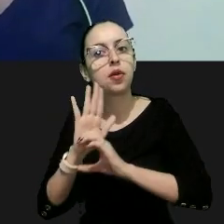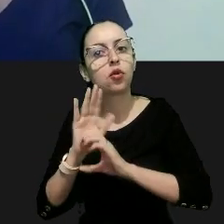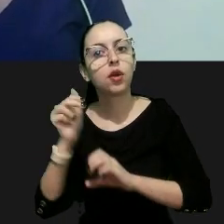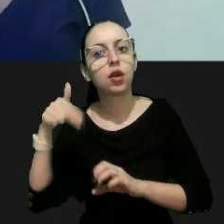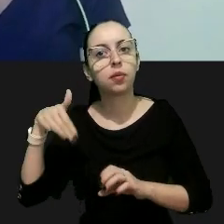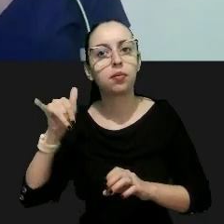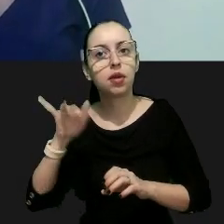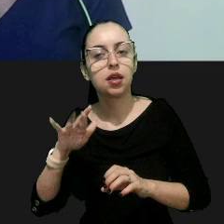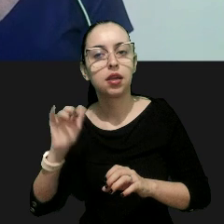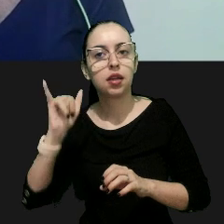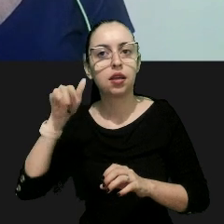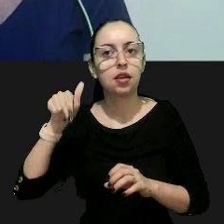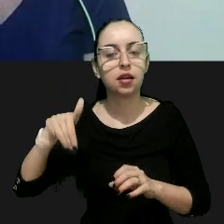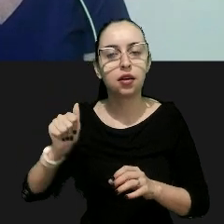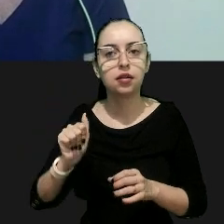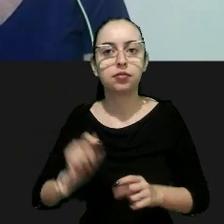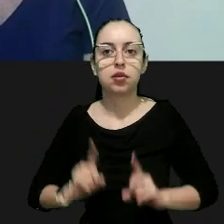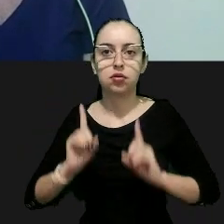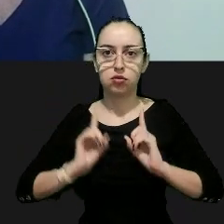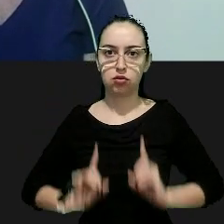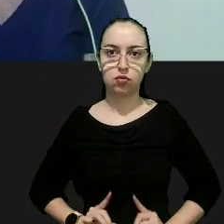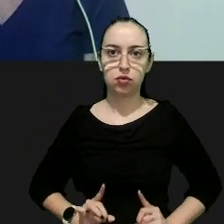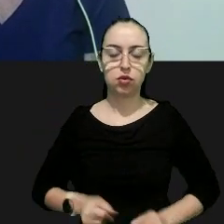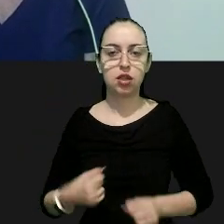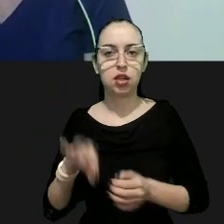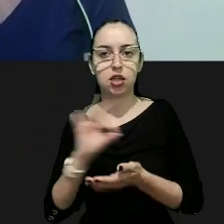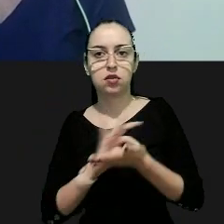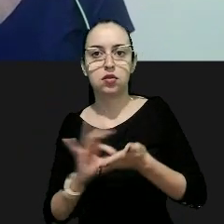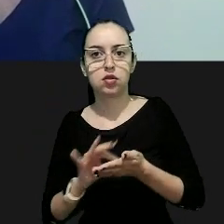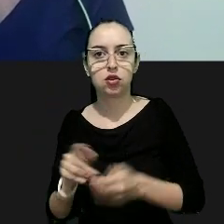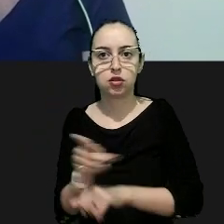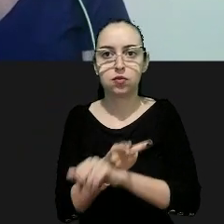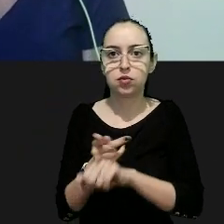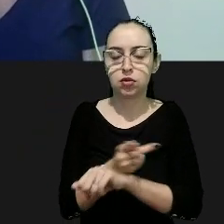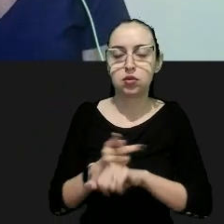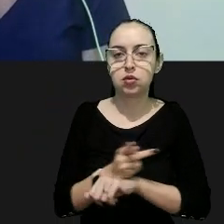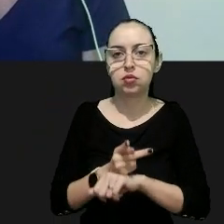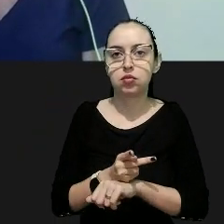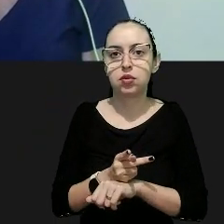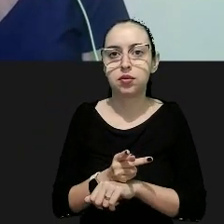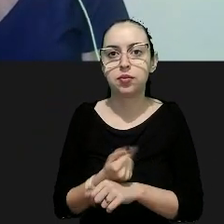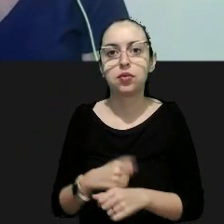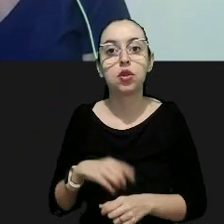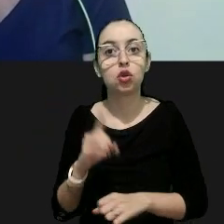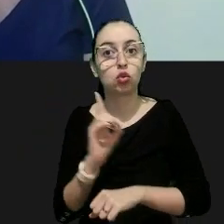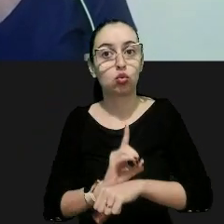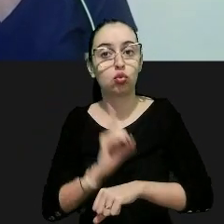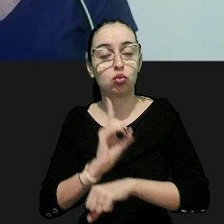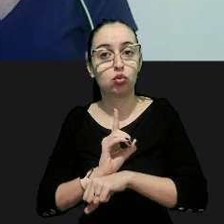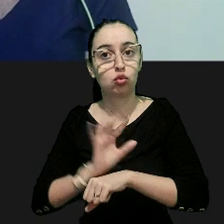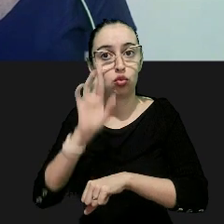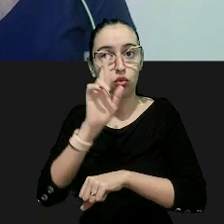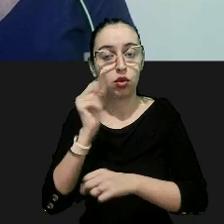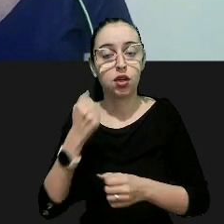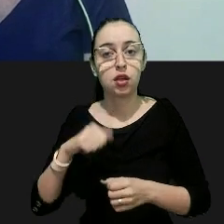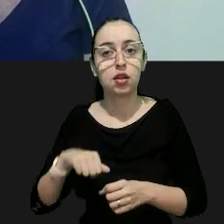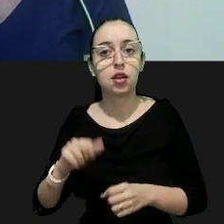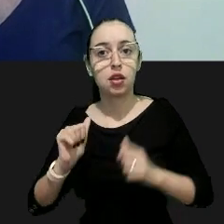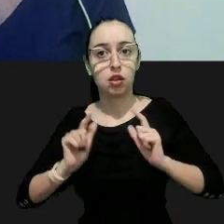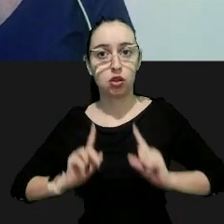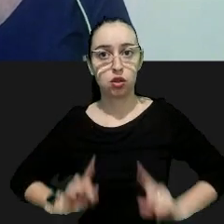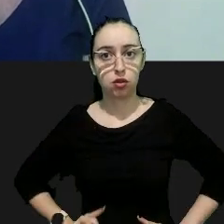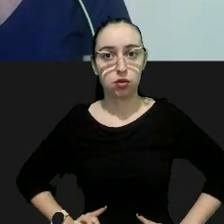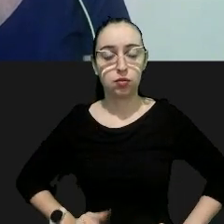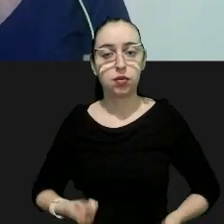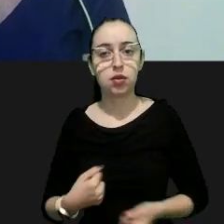currículo da doutora Miriam Goldenberg. Ela é antropóloga, escritora e pesquisadora. Ela é doutora em antropologia social